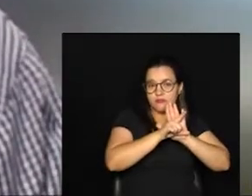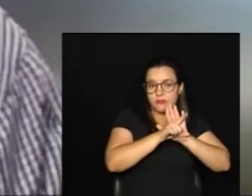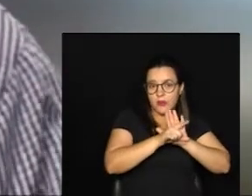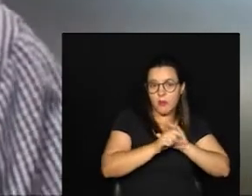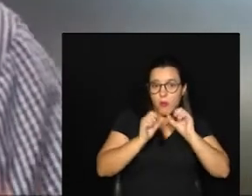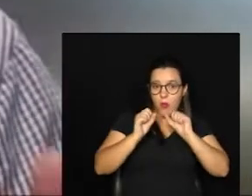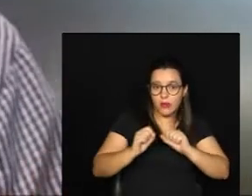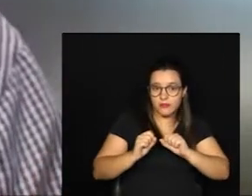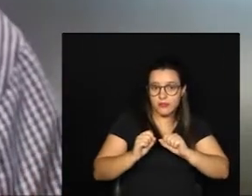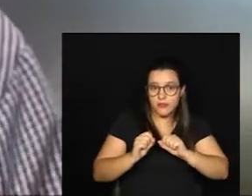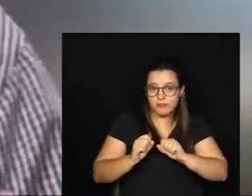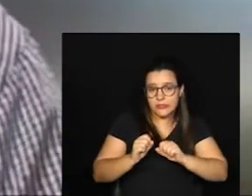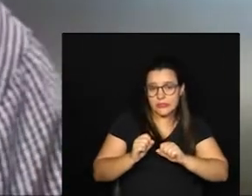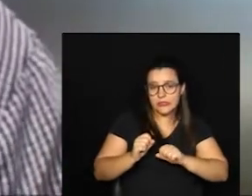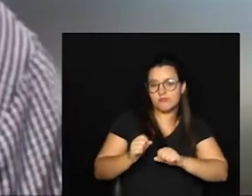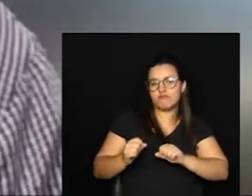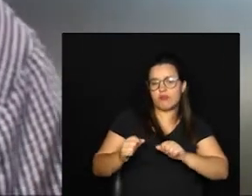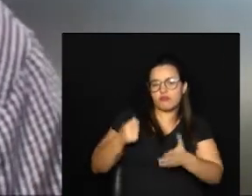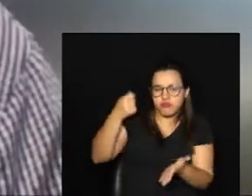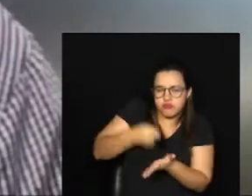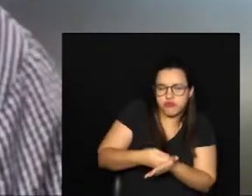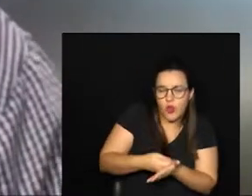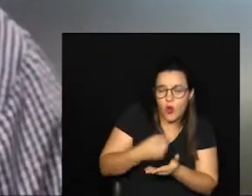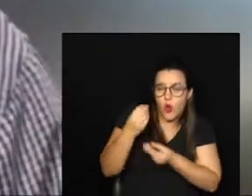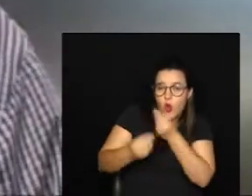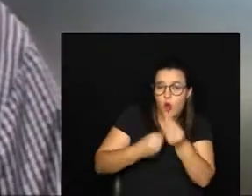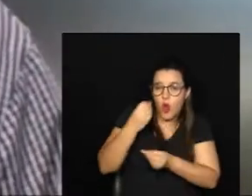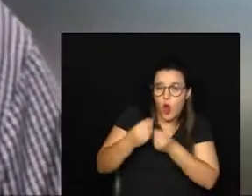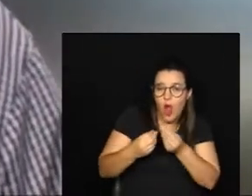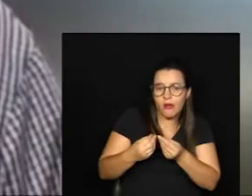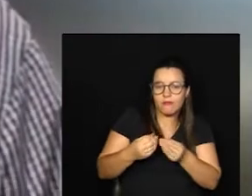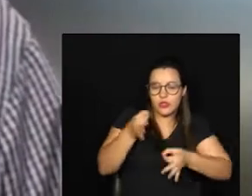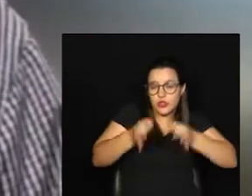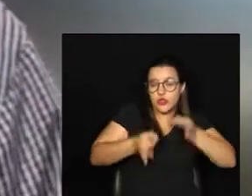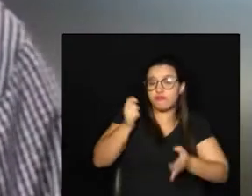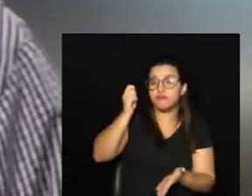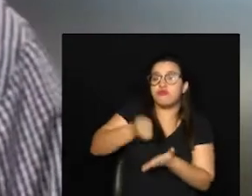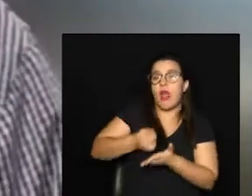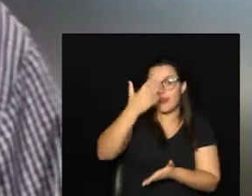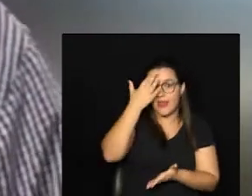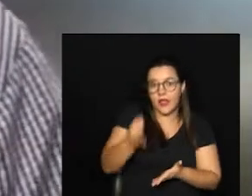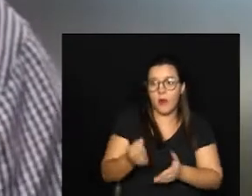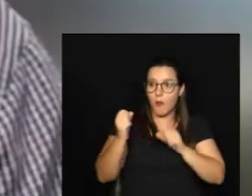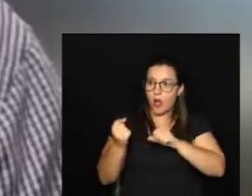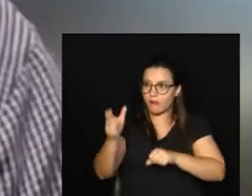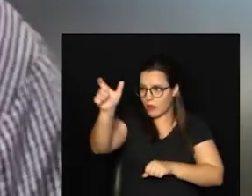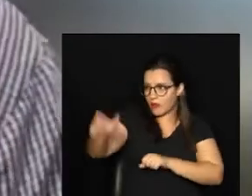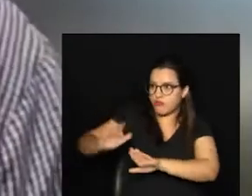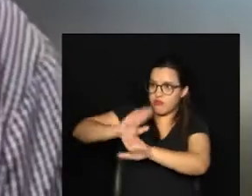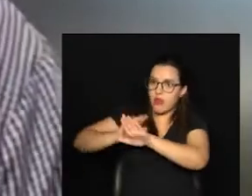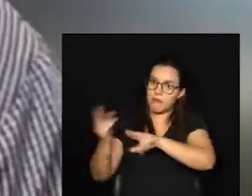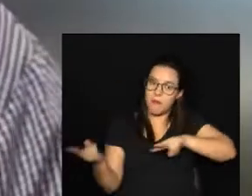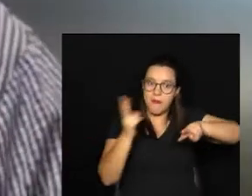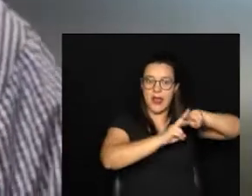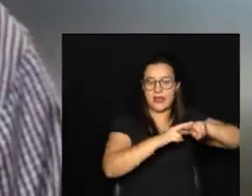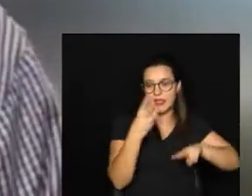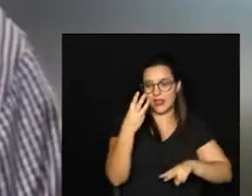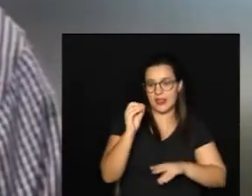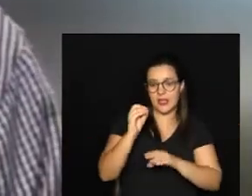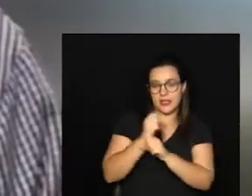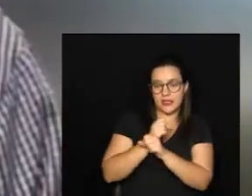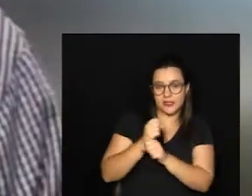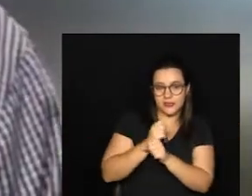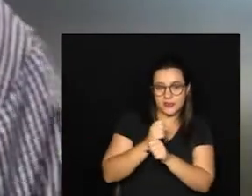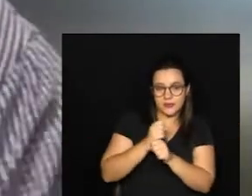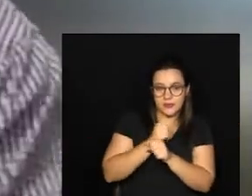que pode chegar, no último caso, a depender do resultado gerado na vítima, pode chegar até 30 anos de prisão. Vamos imaginar que, em decorrência